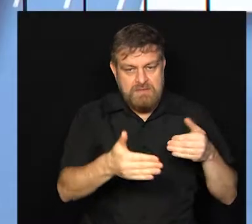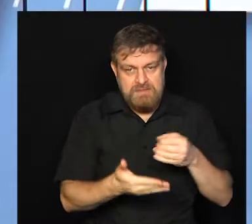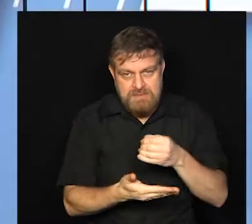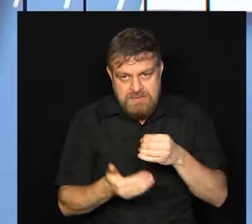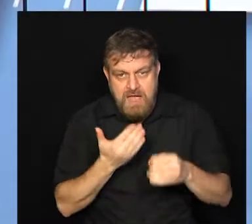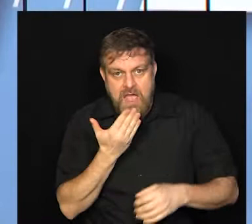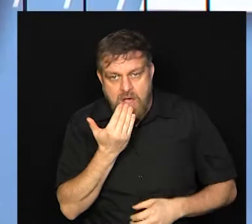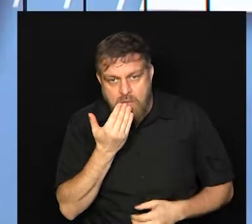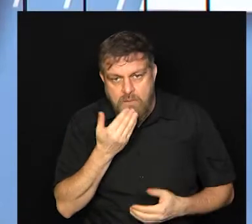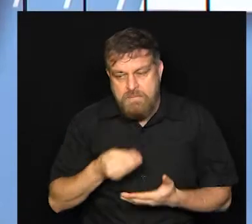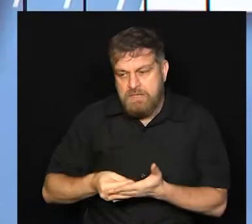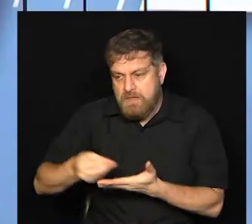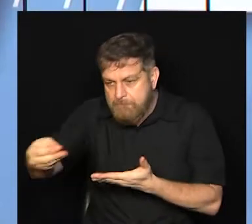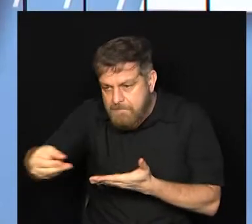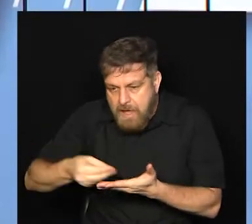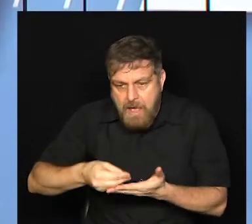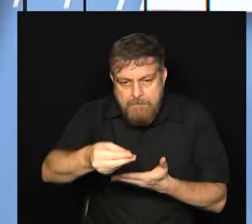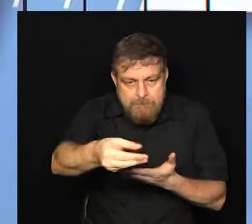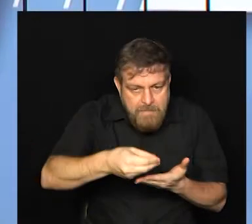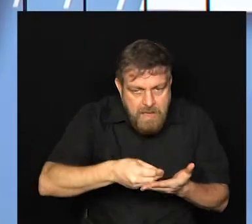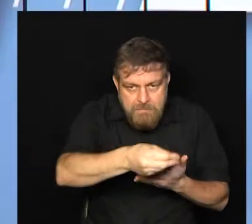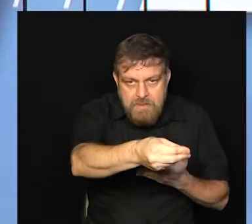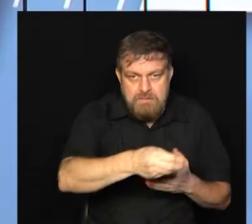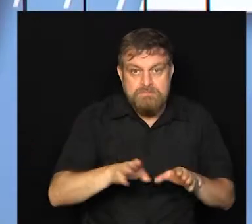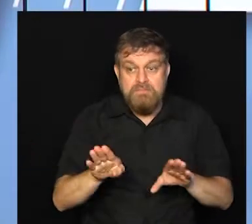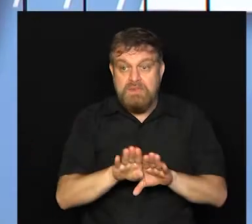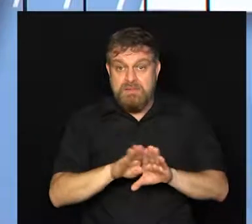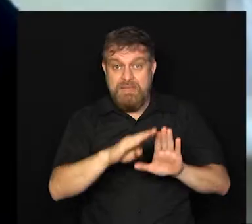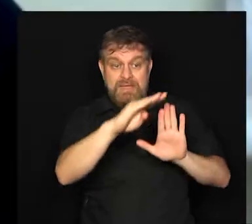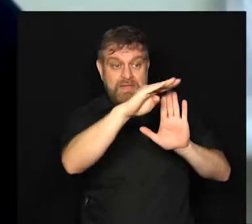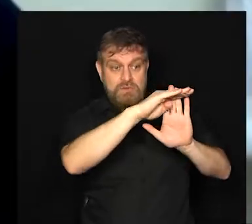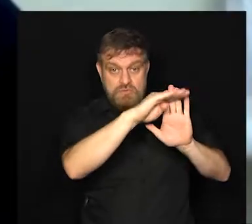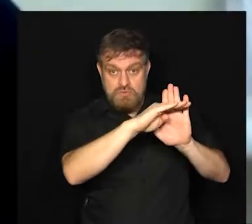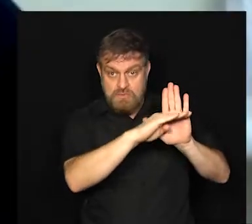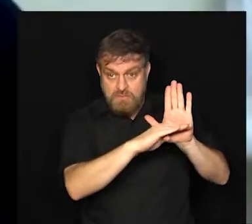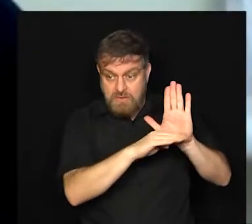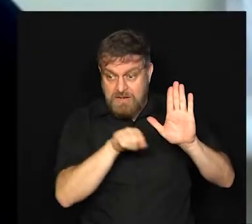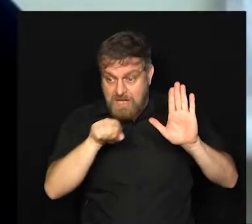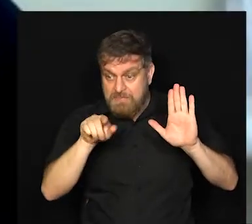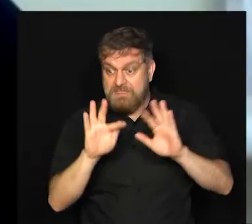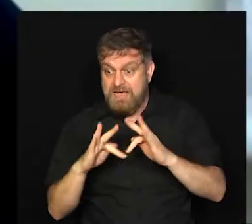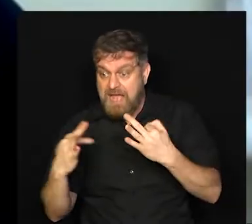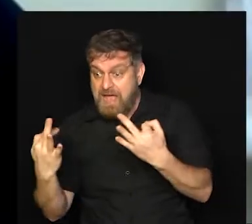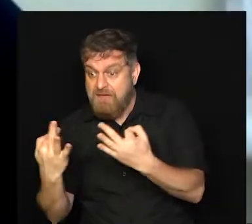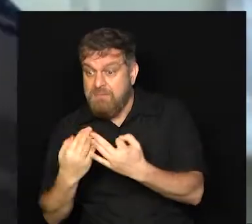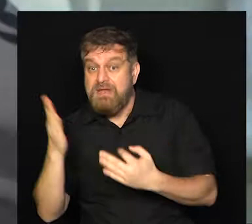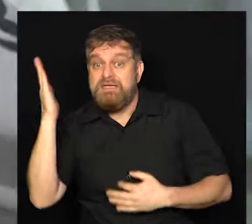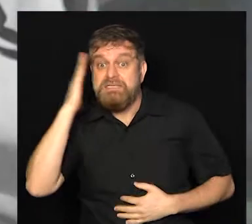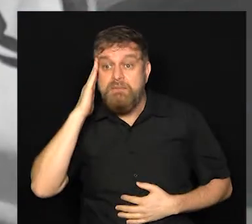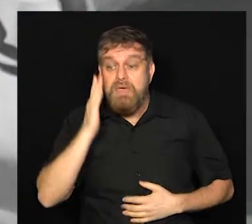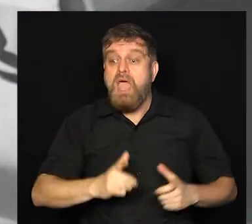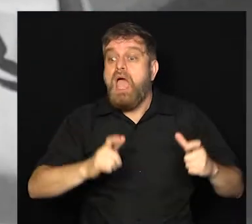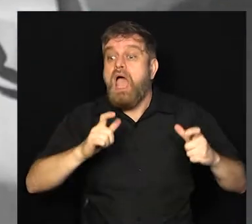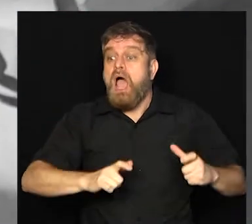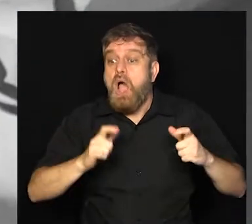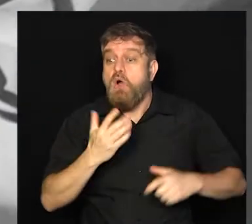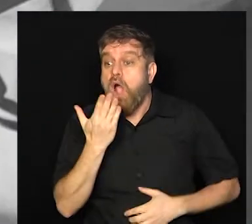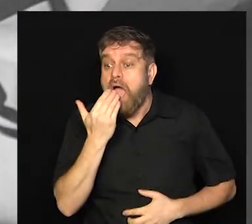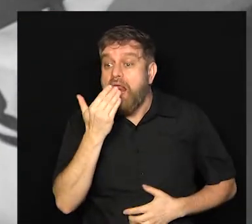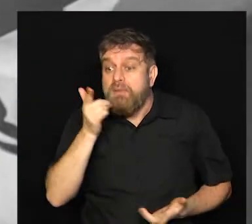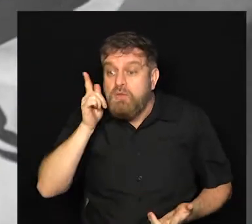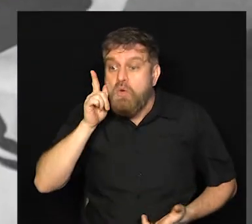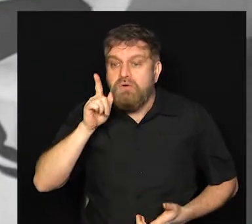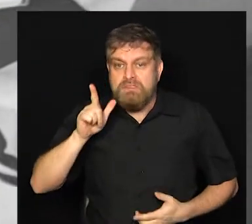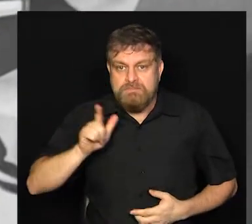alimentos, para a orientação de inscrição nos programas de entrega de alimentos, de benefícios, de recursos.